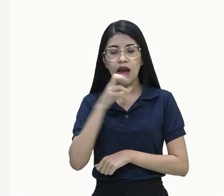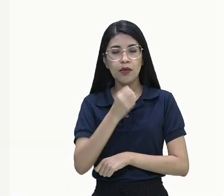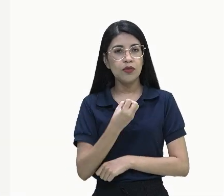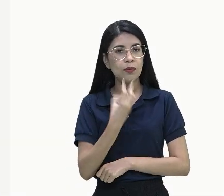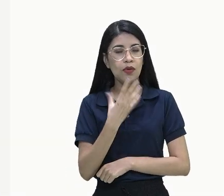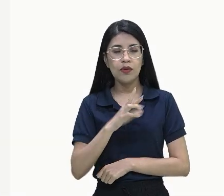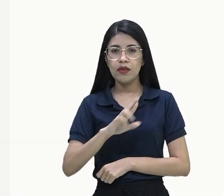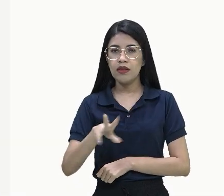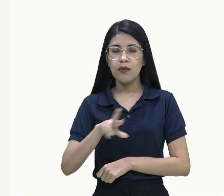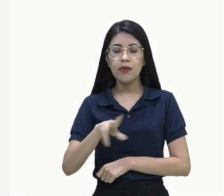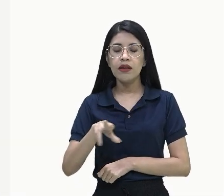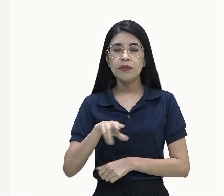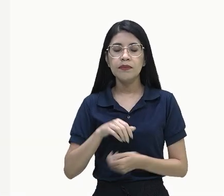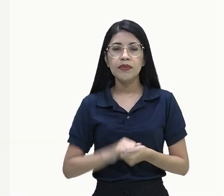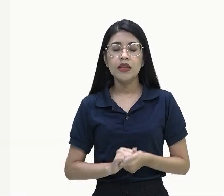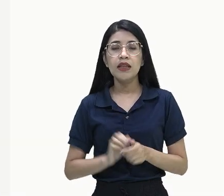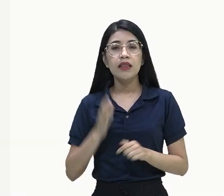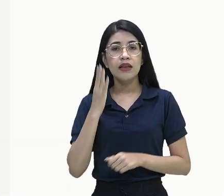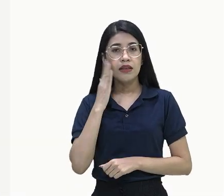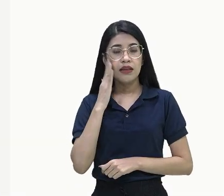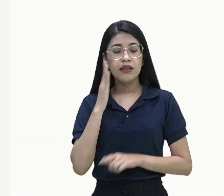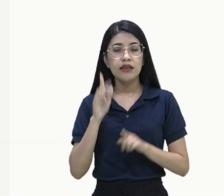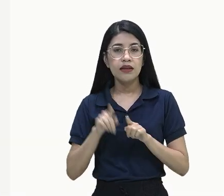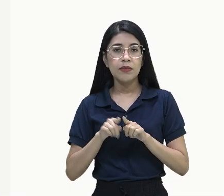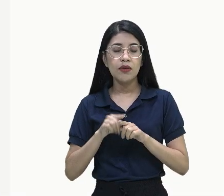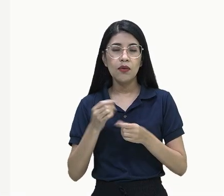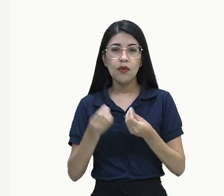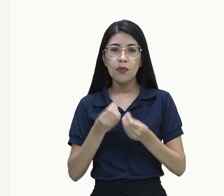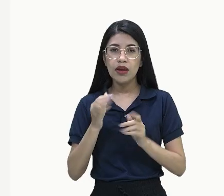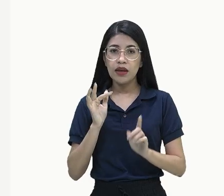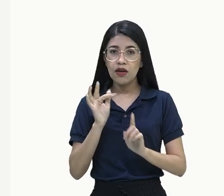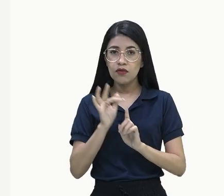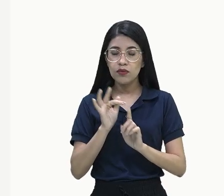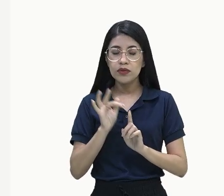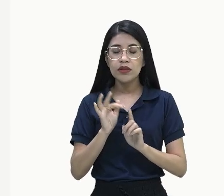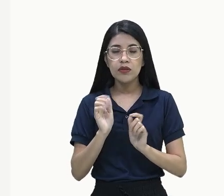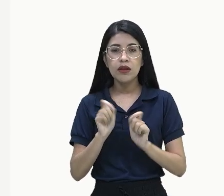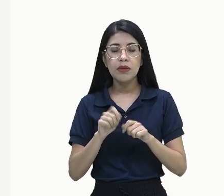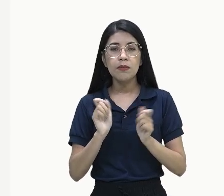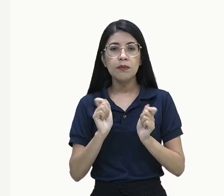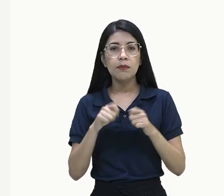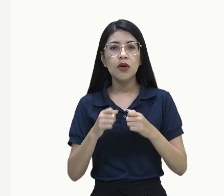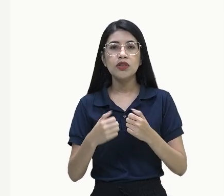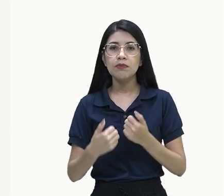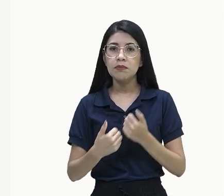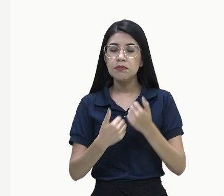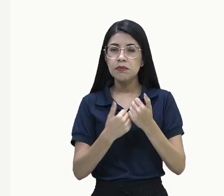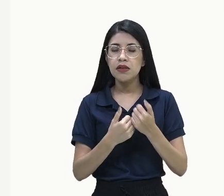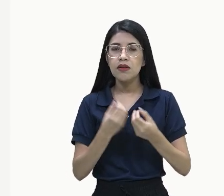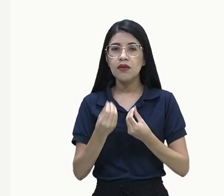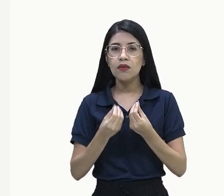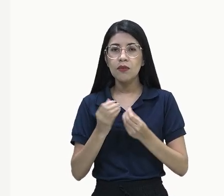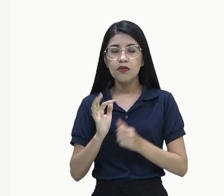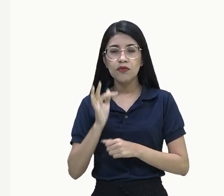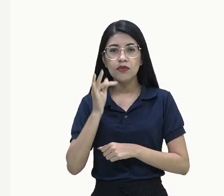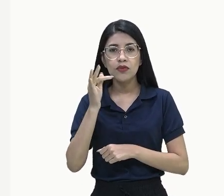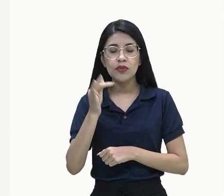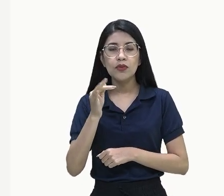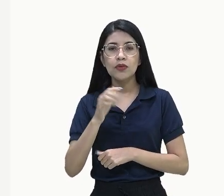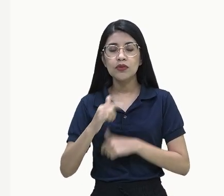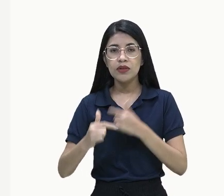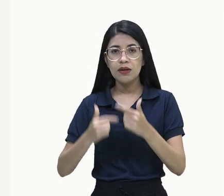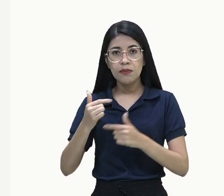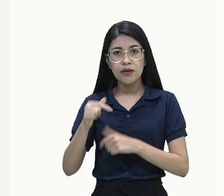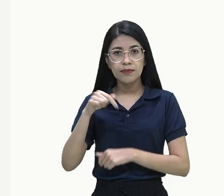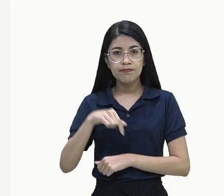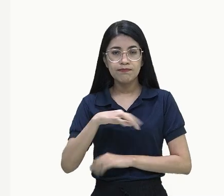tudo bem? Entender o comportamento dessas funções nos dá ferramentas para pensar o futuro das ocupações aqui na